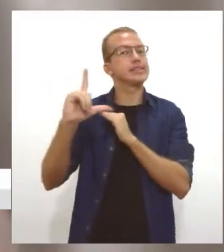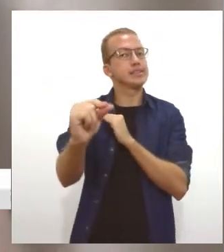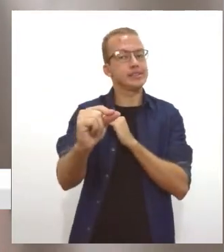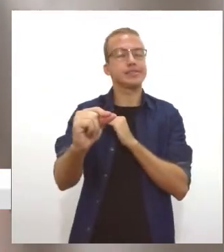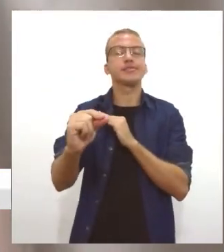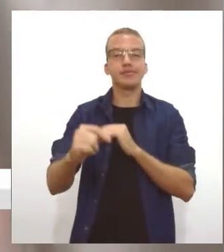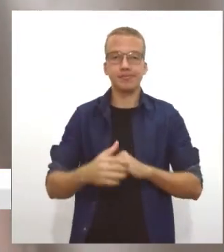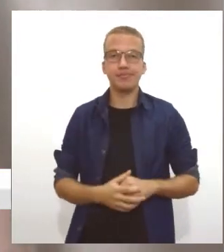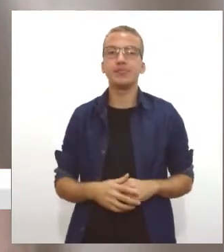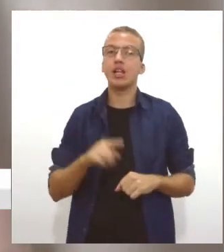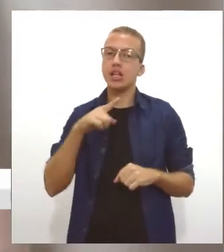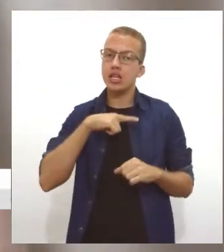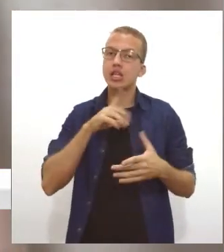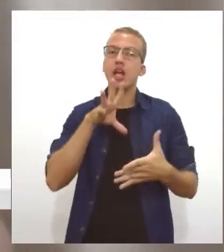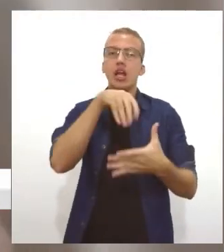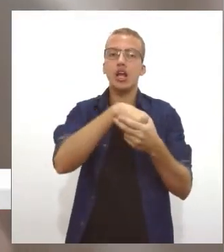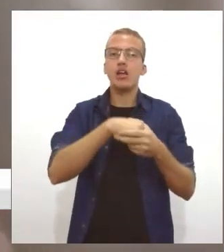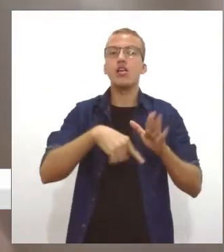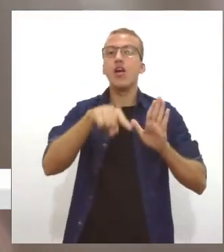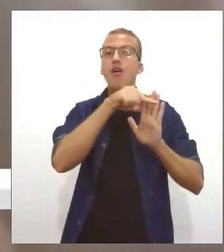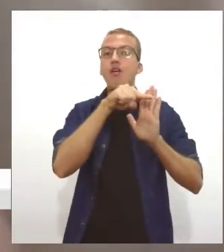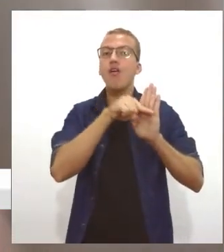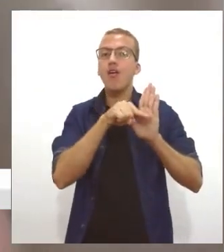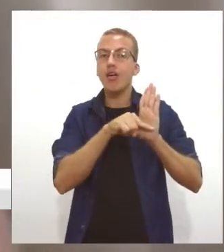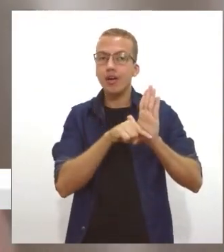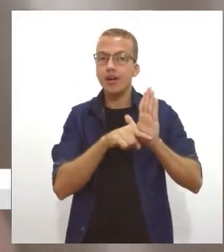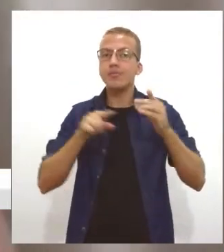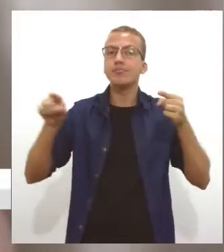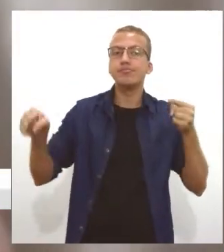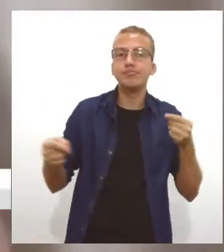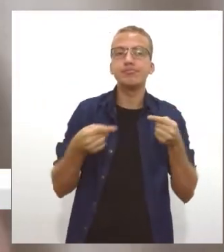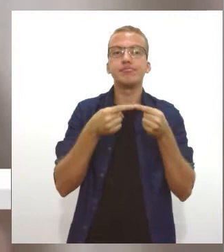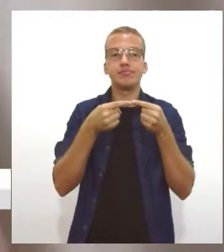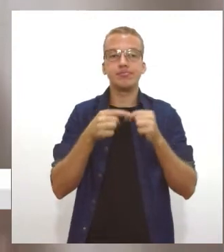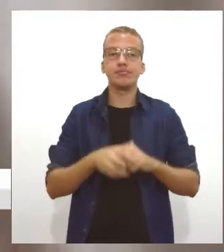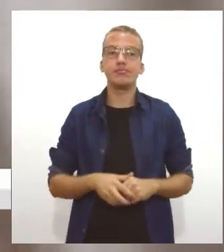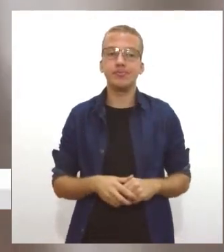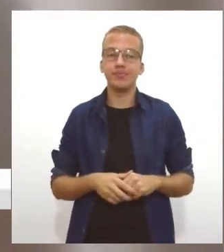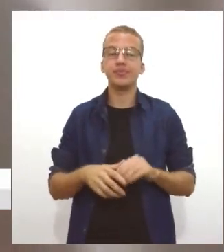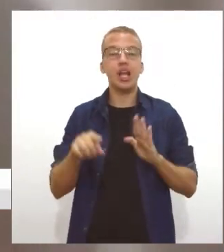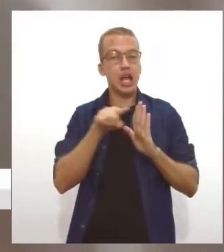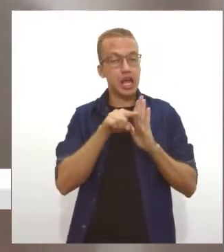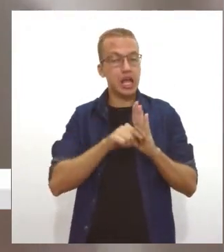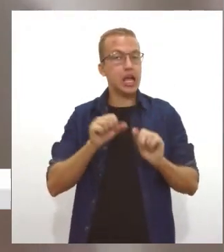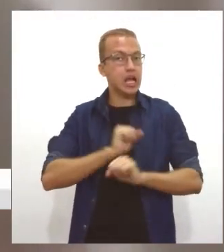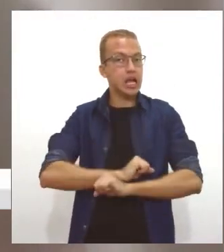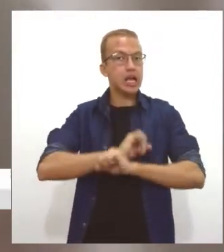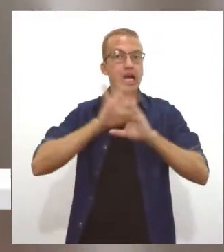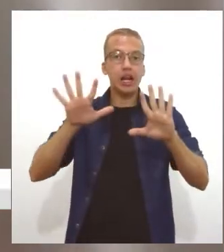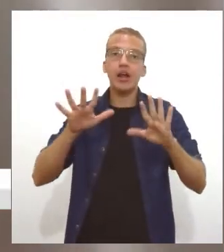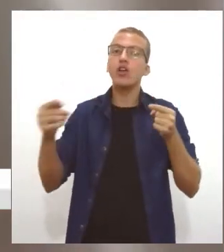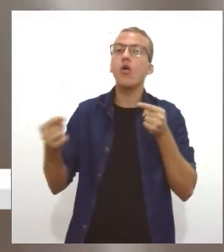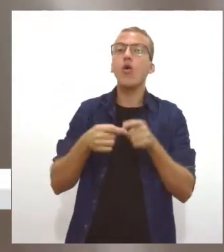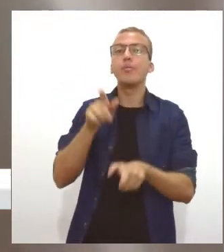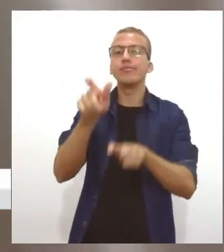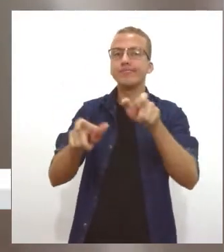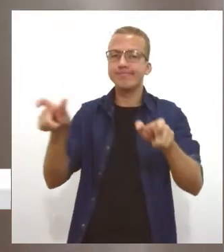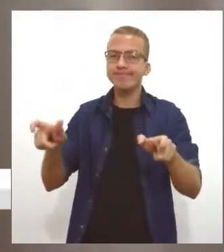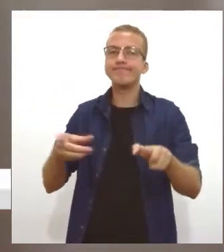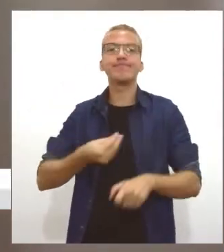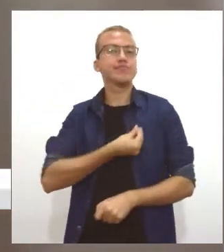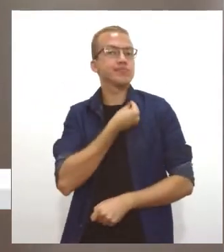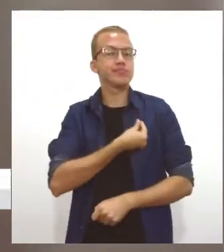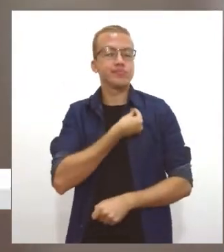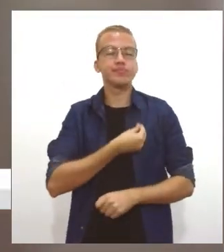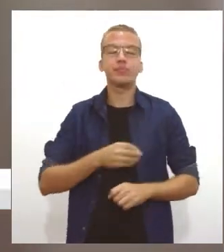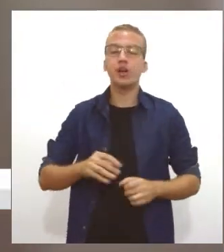desses, assim, são requisitos claros e que se adequam realmente à realidade das coisas. Porque já existe